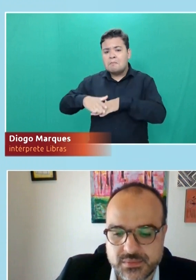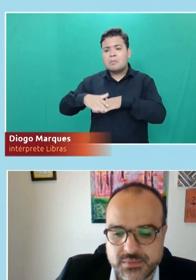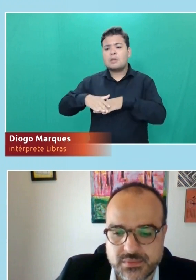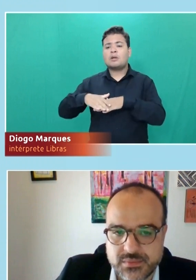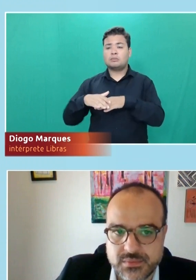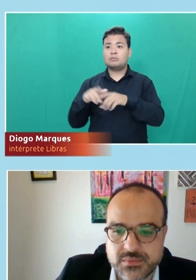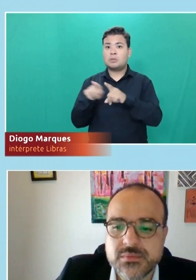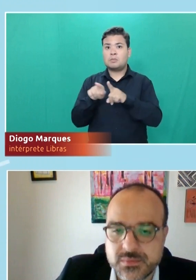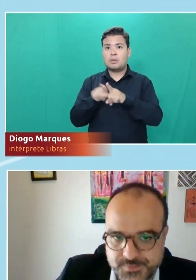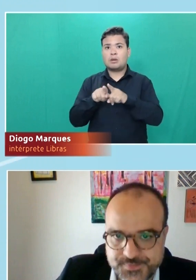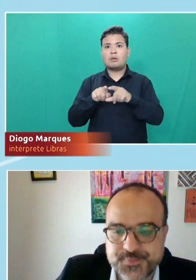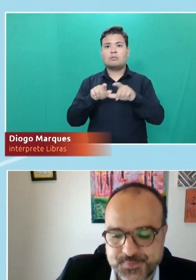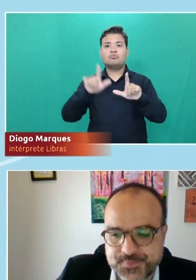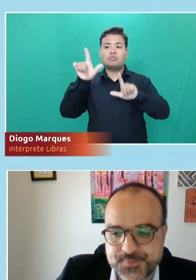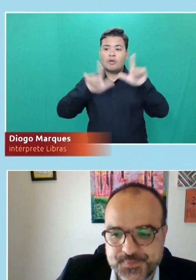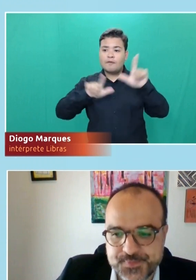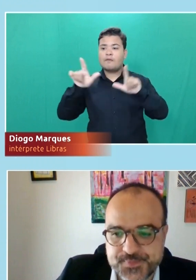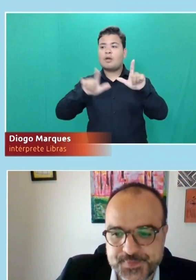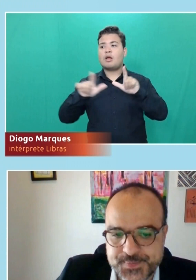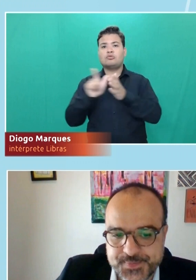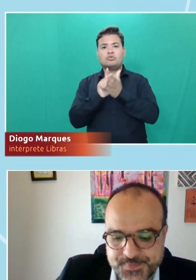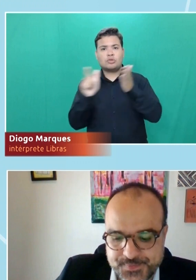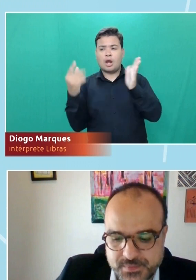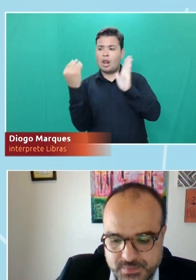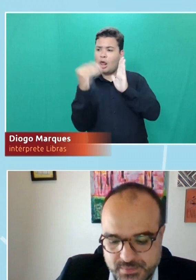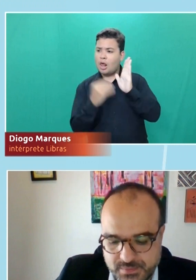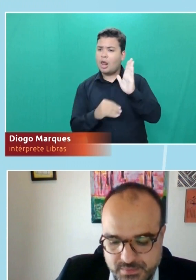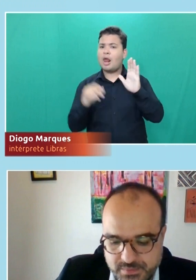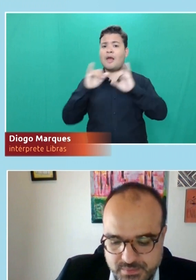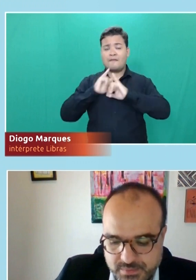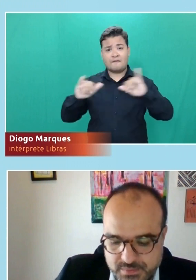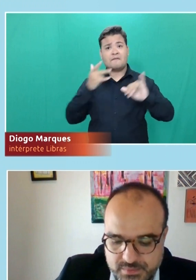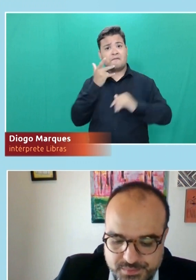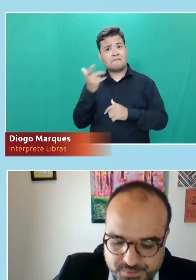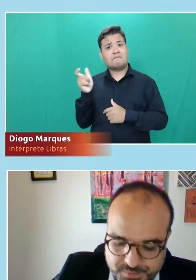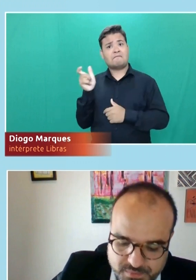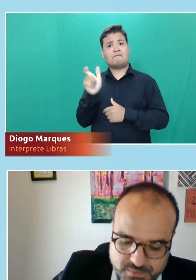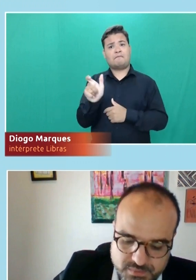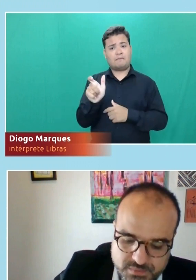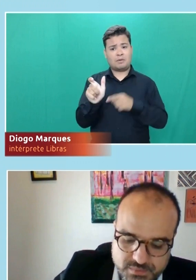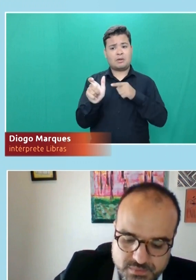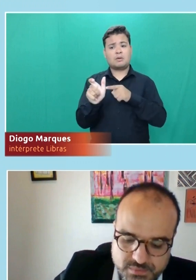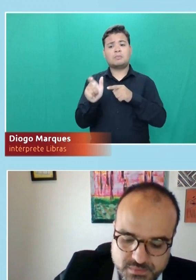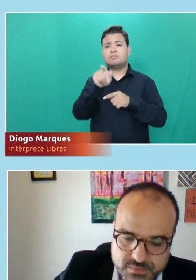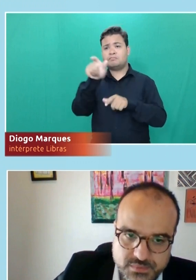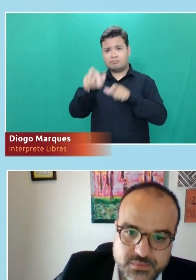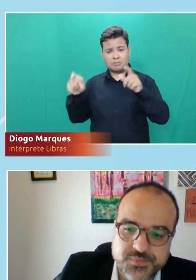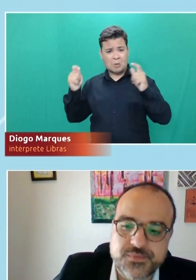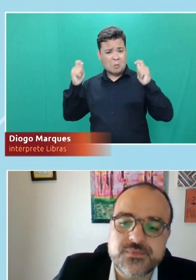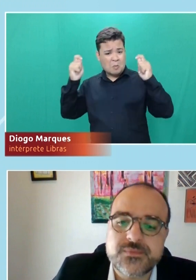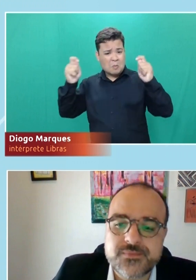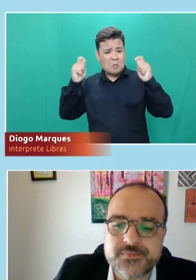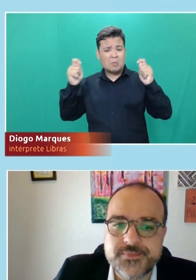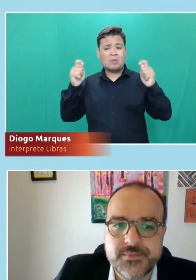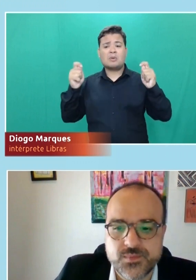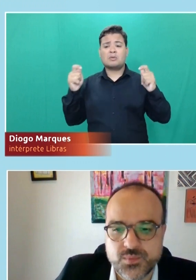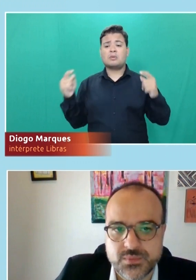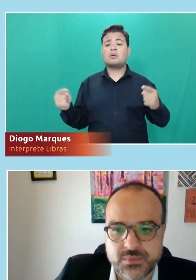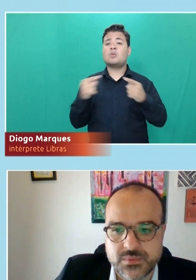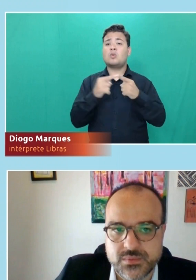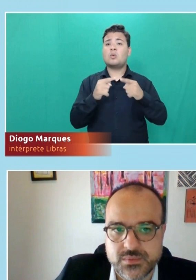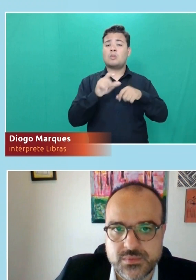feito isso, né, em várias matérias, em vários conteúdos que estão sendo divulgados, esses protestos como